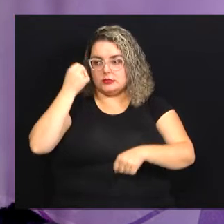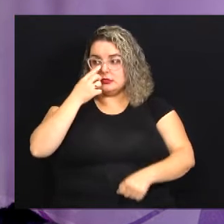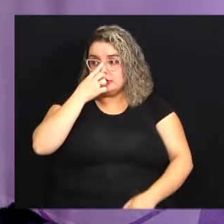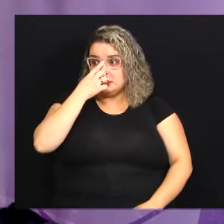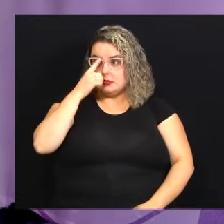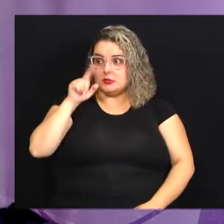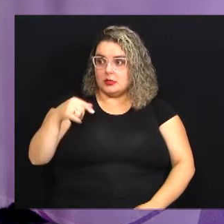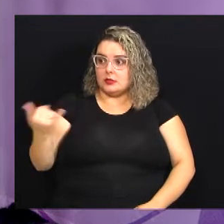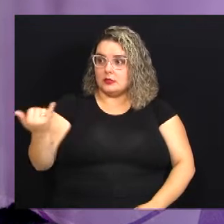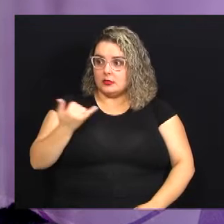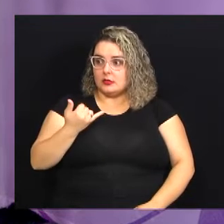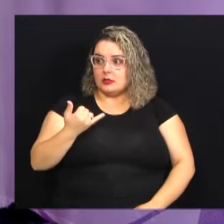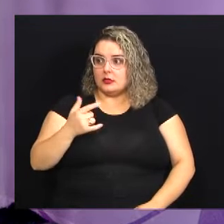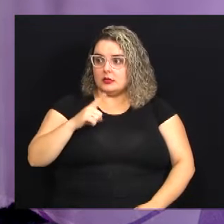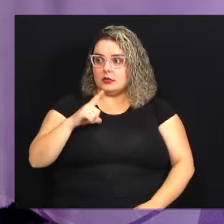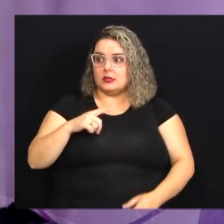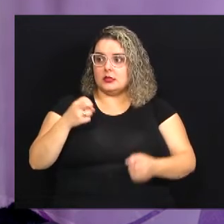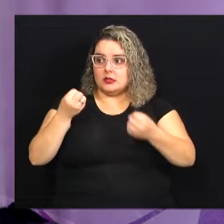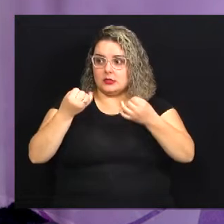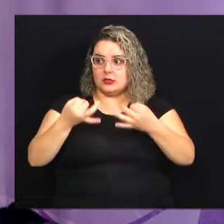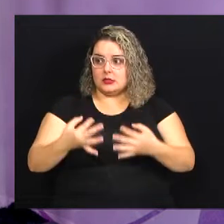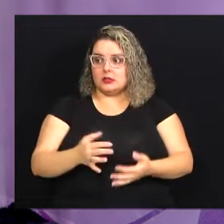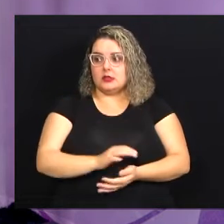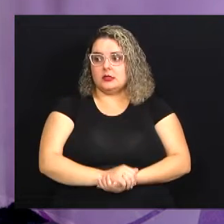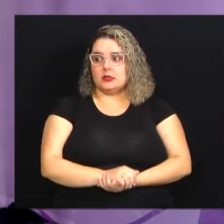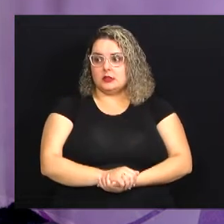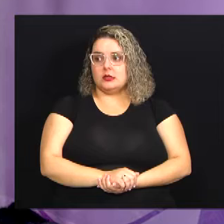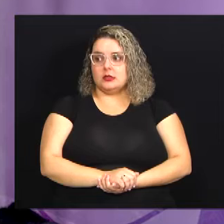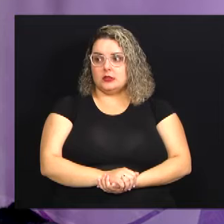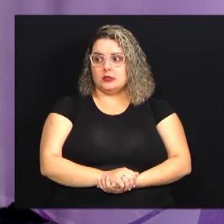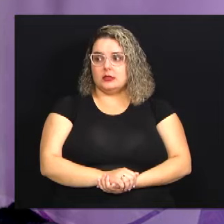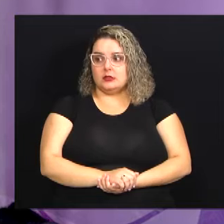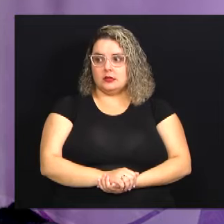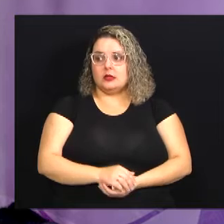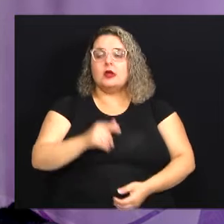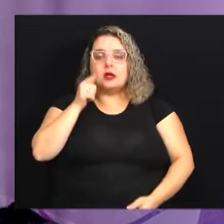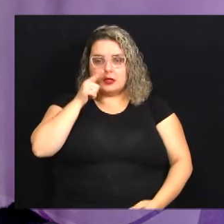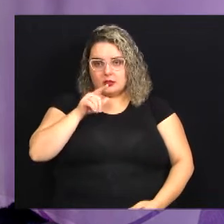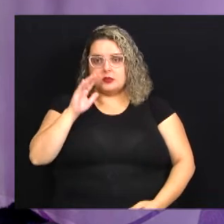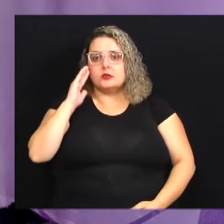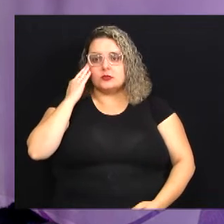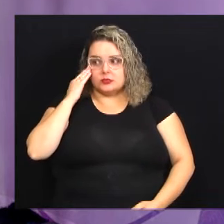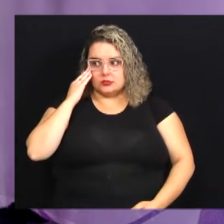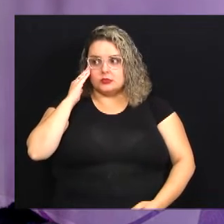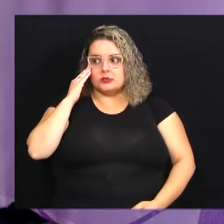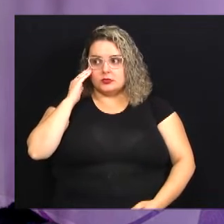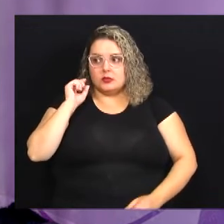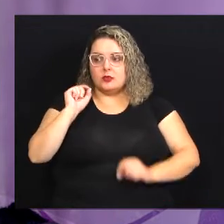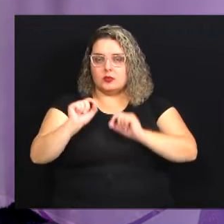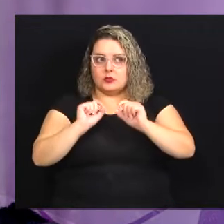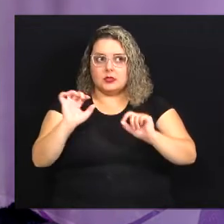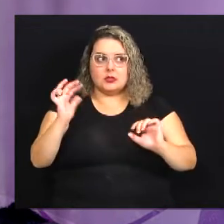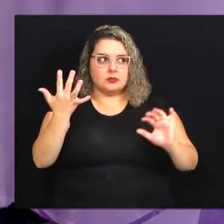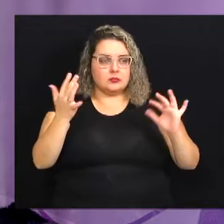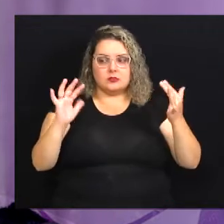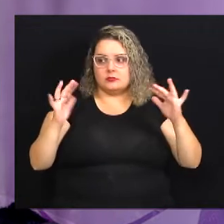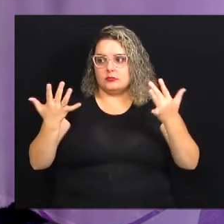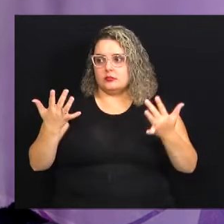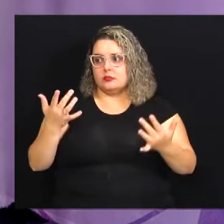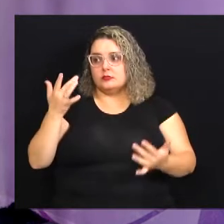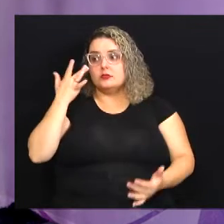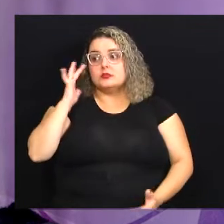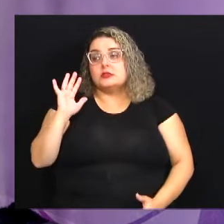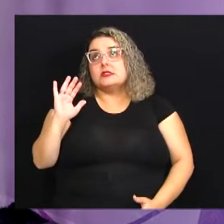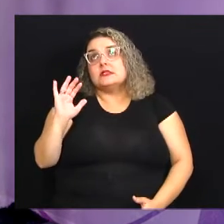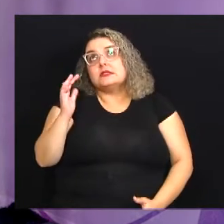é exatamente isso que a senhora falou. Tem uma explicação? Ele consegue entender o que está acontecendo. Não sei se ele